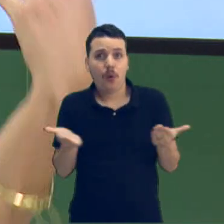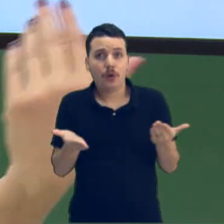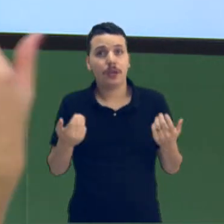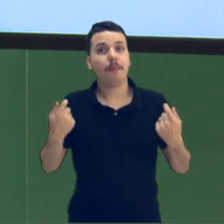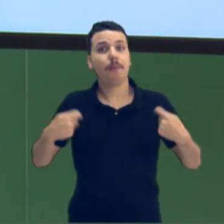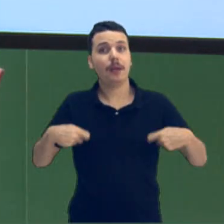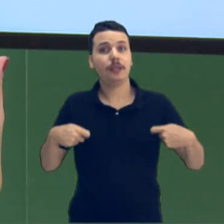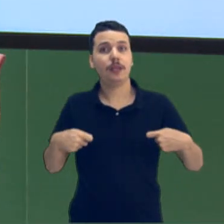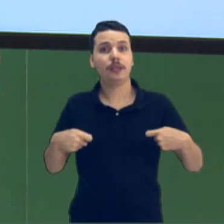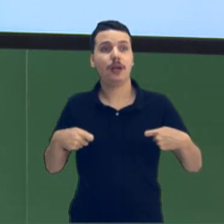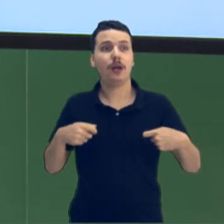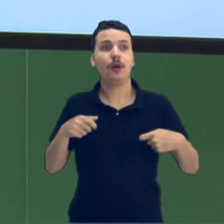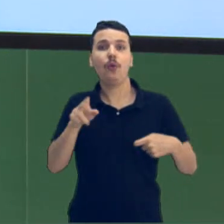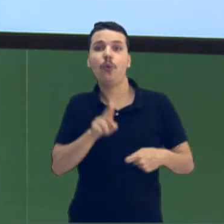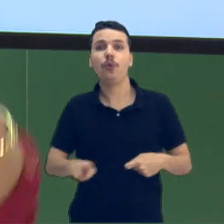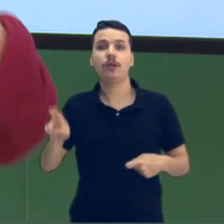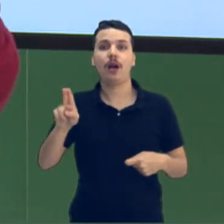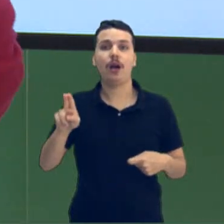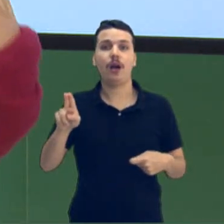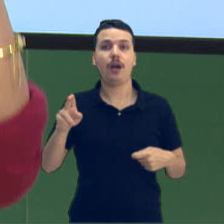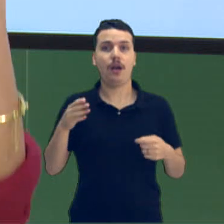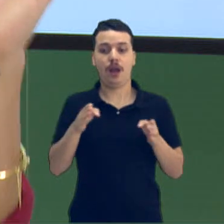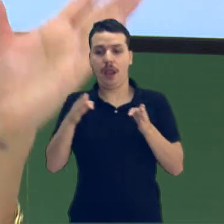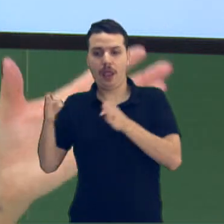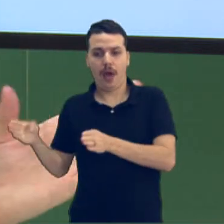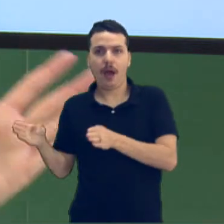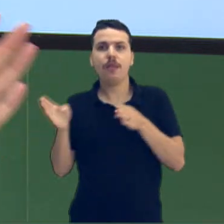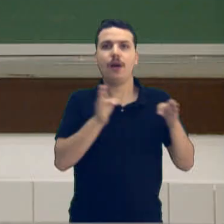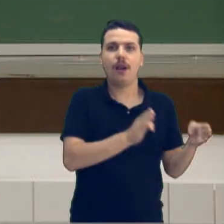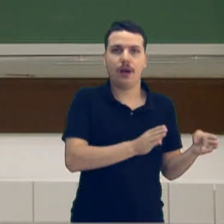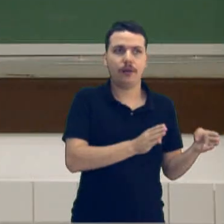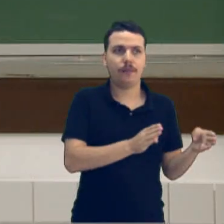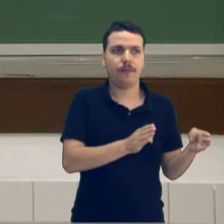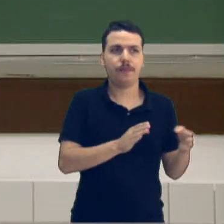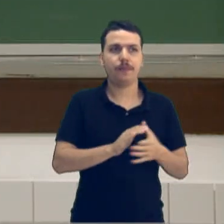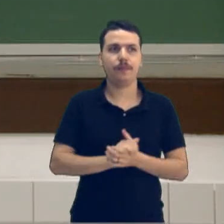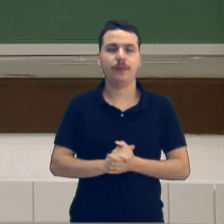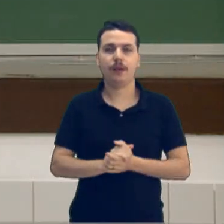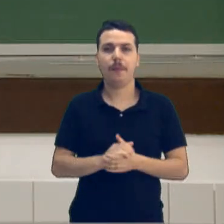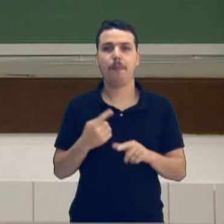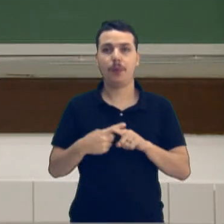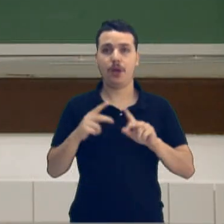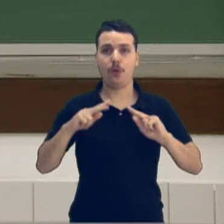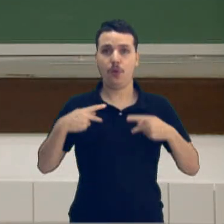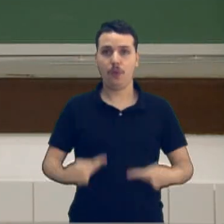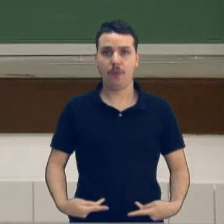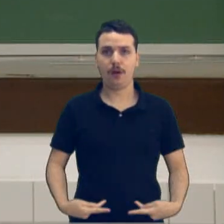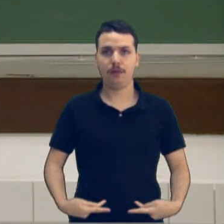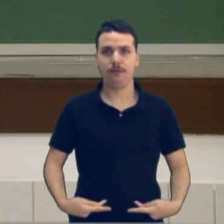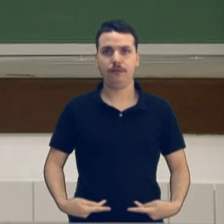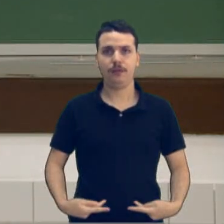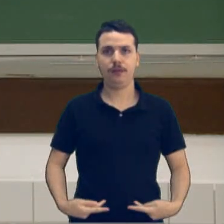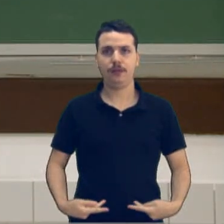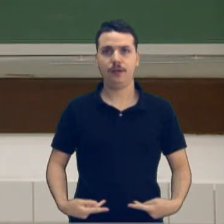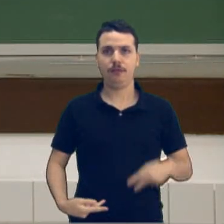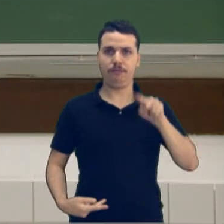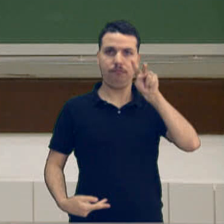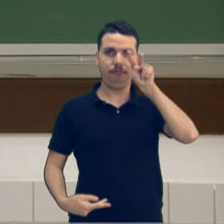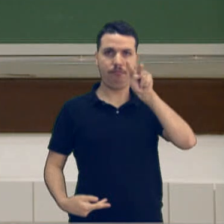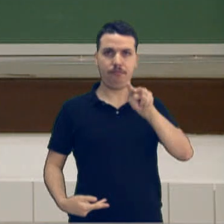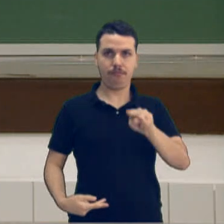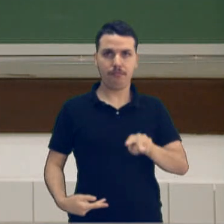dos 2 lados, né? O ser humano, né? Ele é visto da forma integral, né, na educação física.